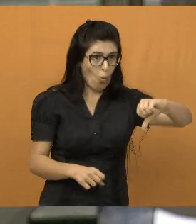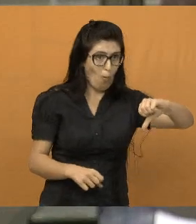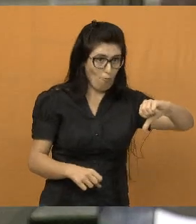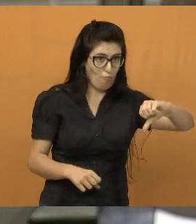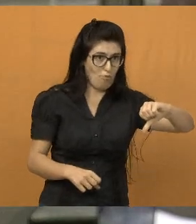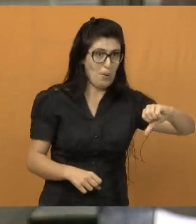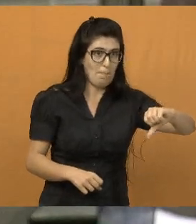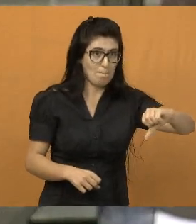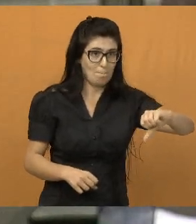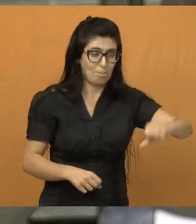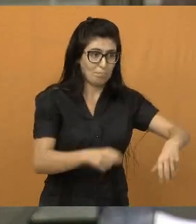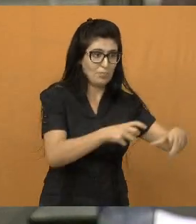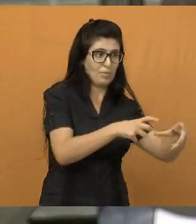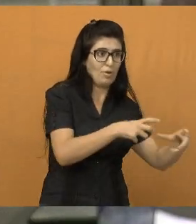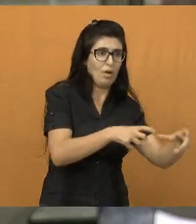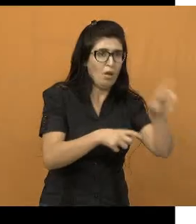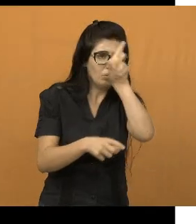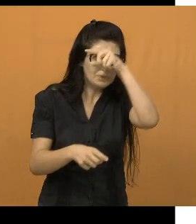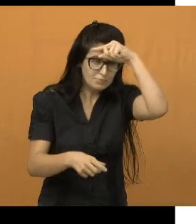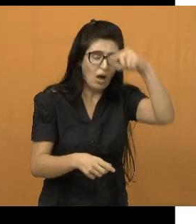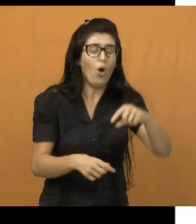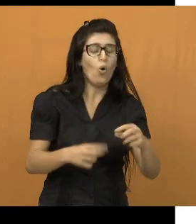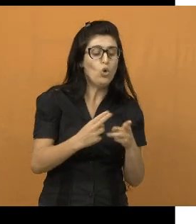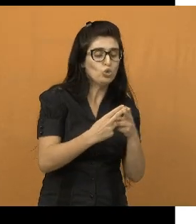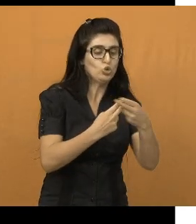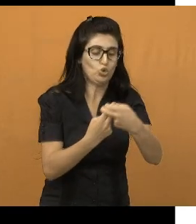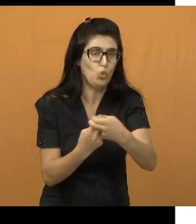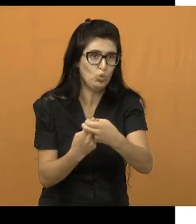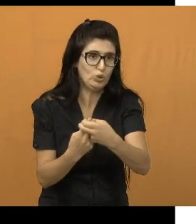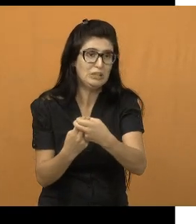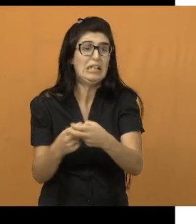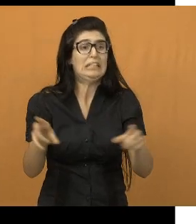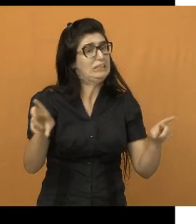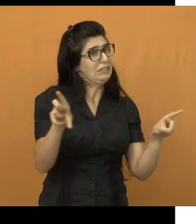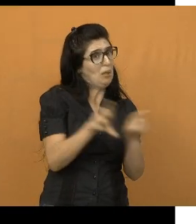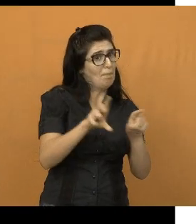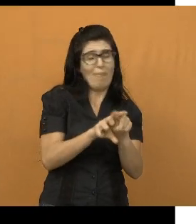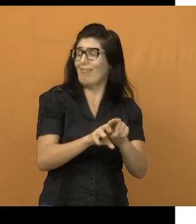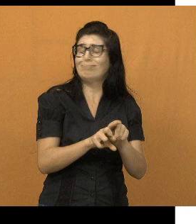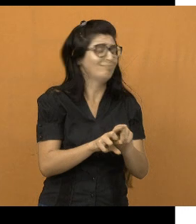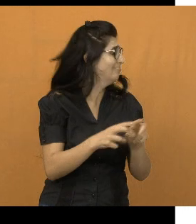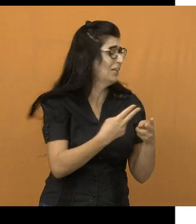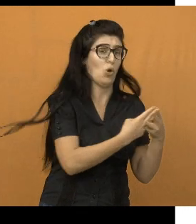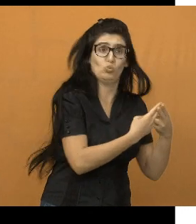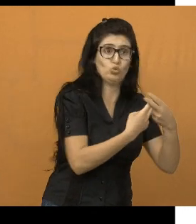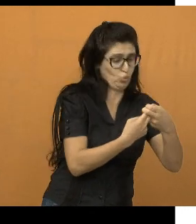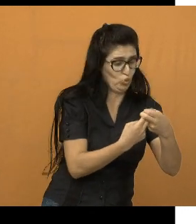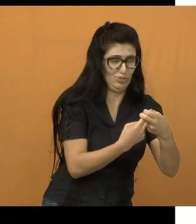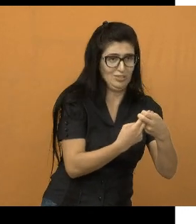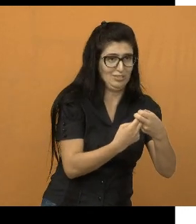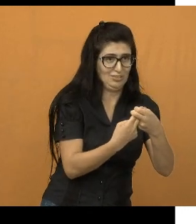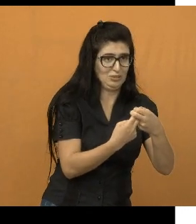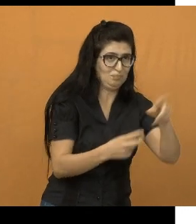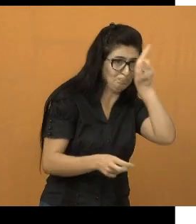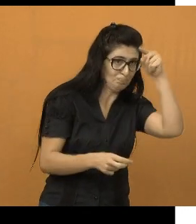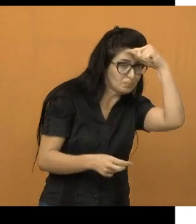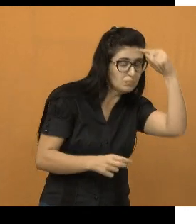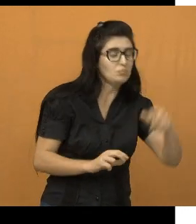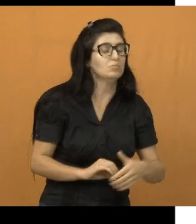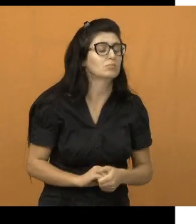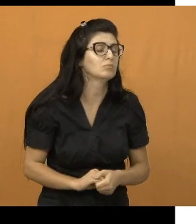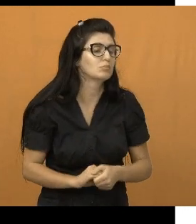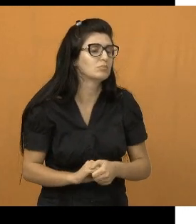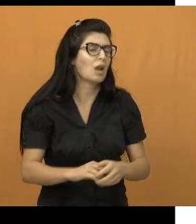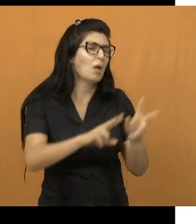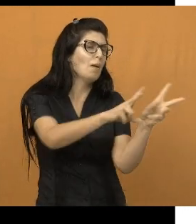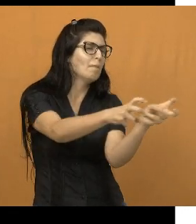389 leitos entre SUS e não SUS, certo? Nós identificamos aqui